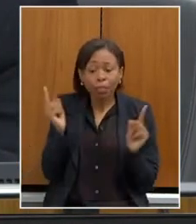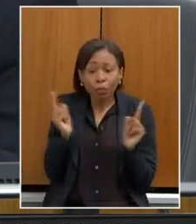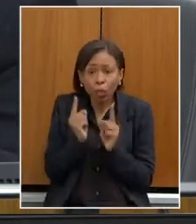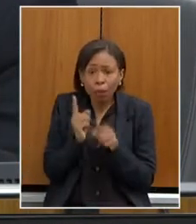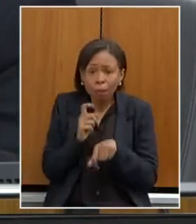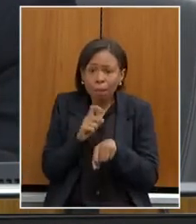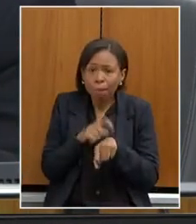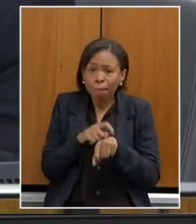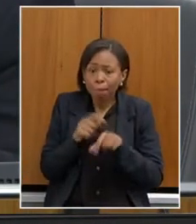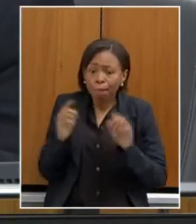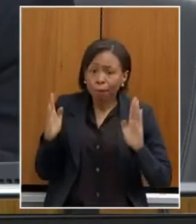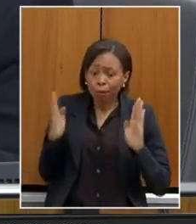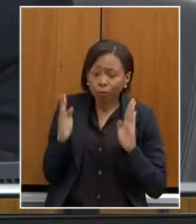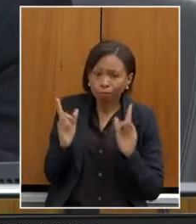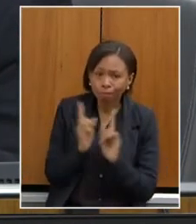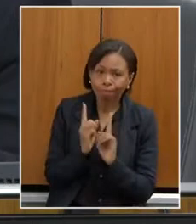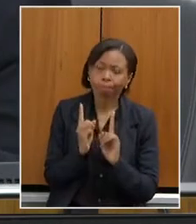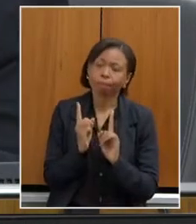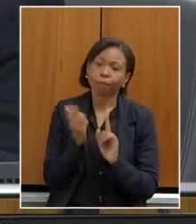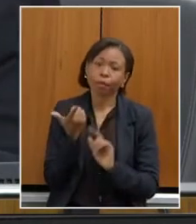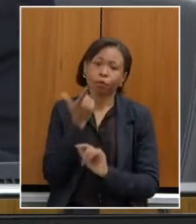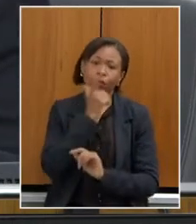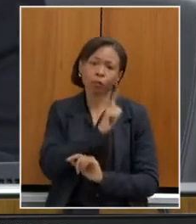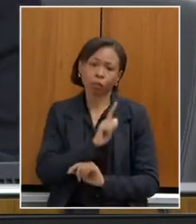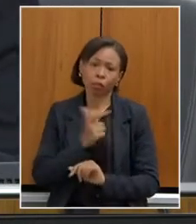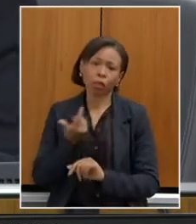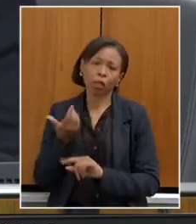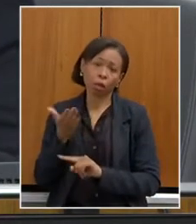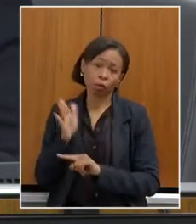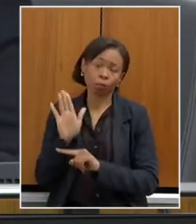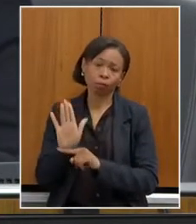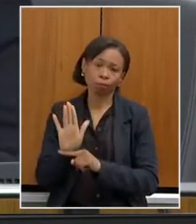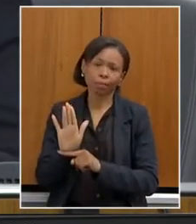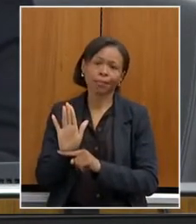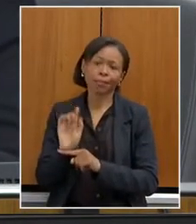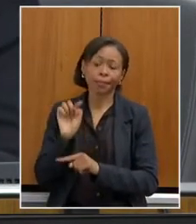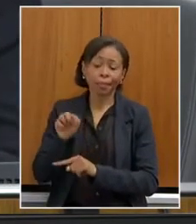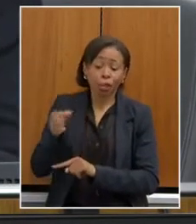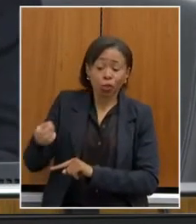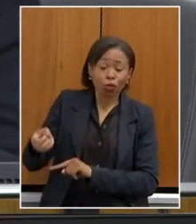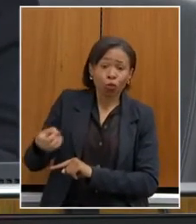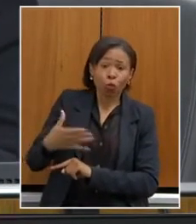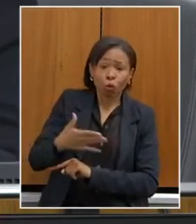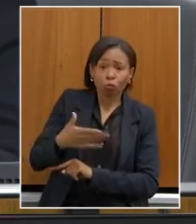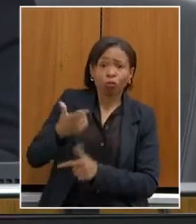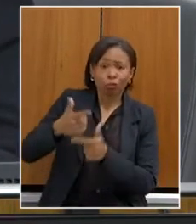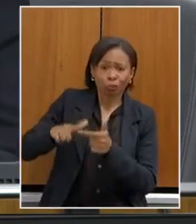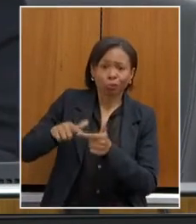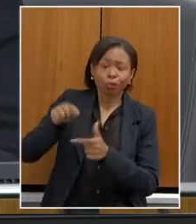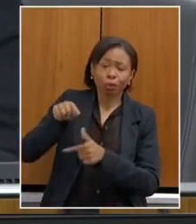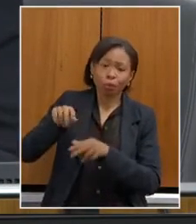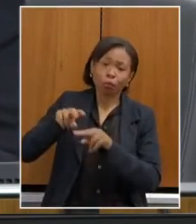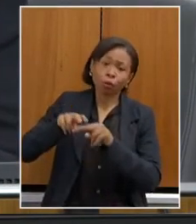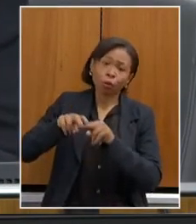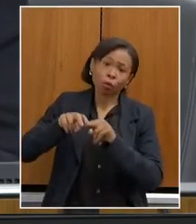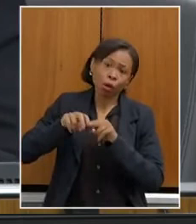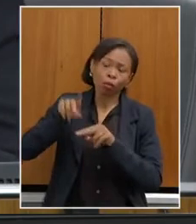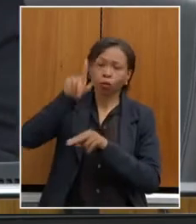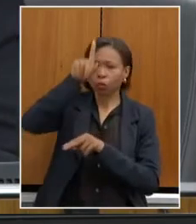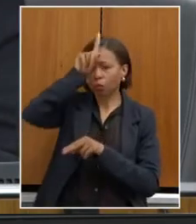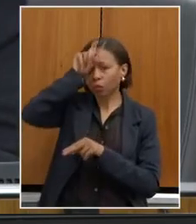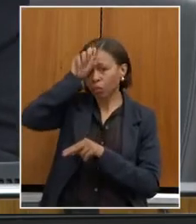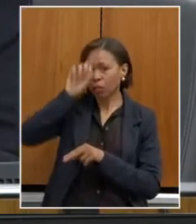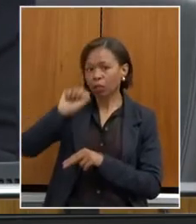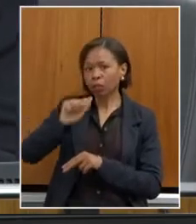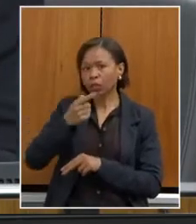conseguir suprir essa nova essa nova necessidade que se dará com o hospital São Lucas que é a referência tem 10